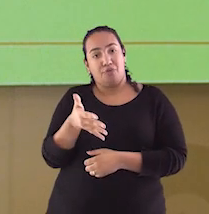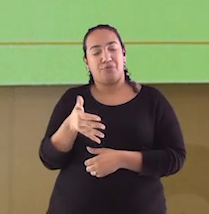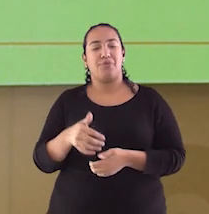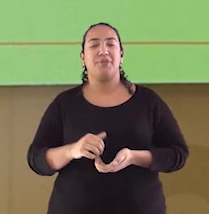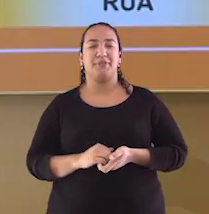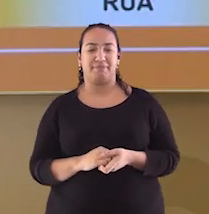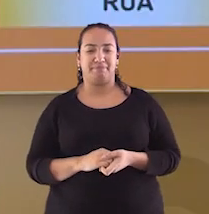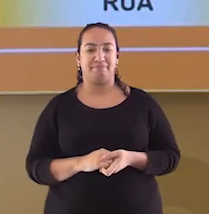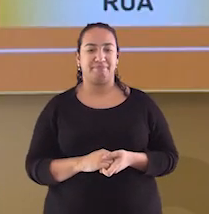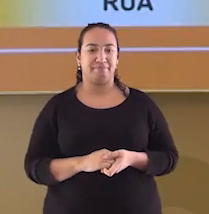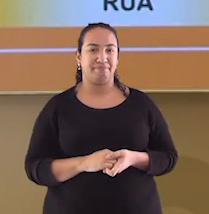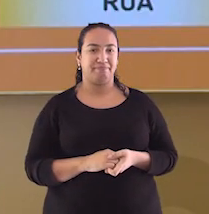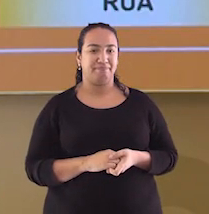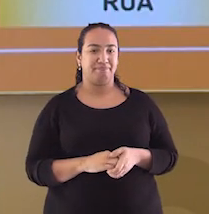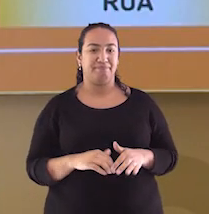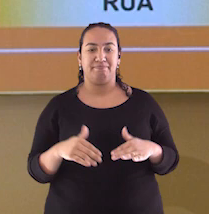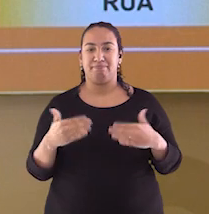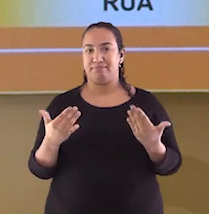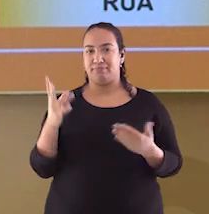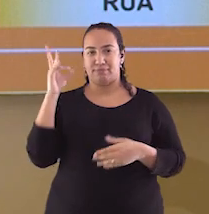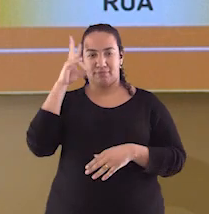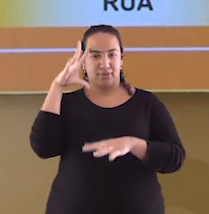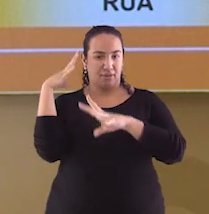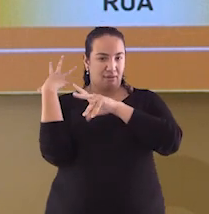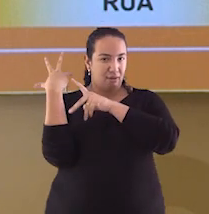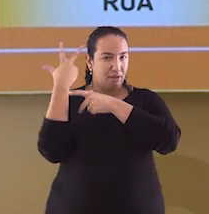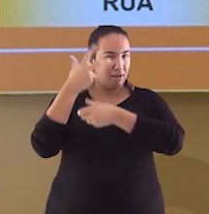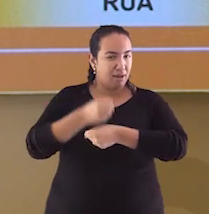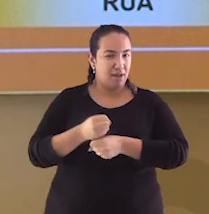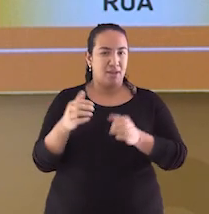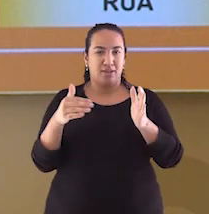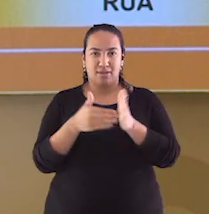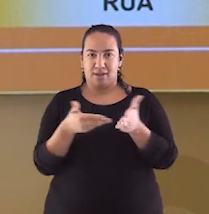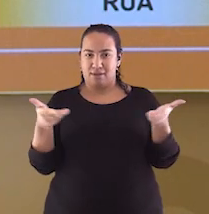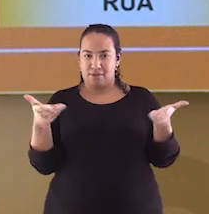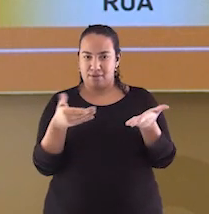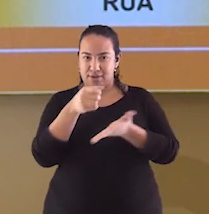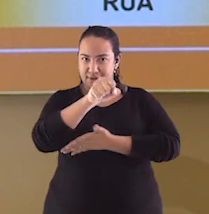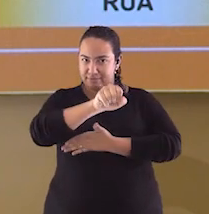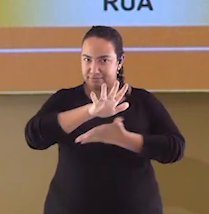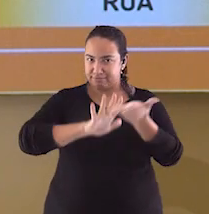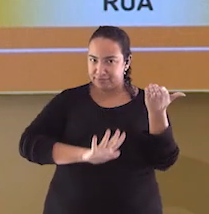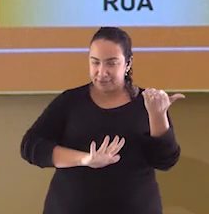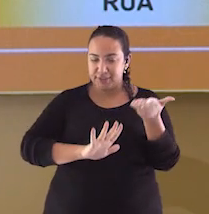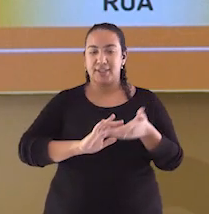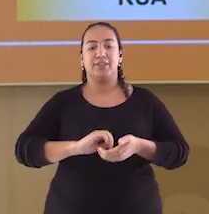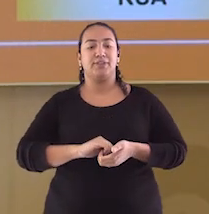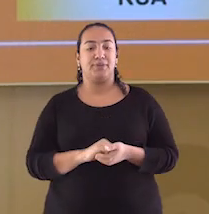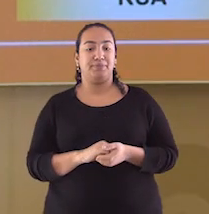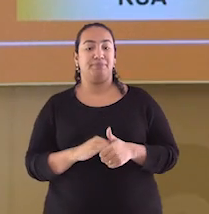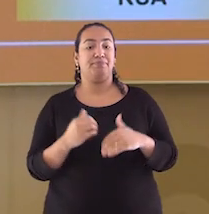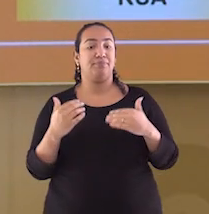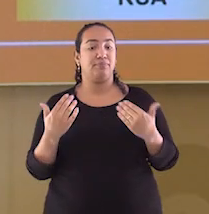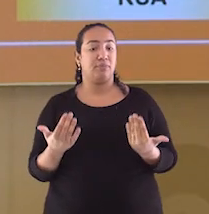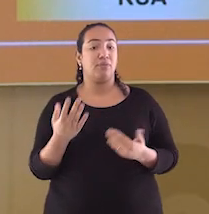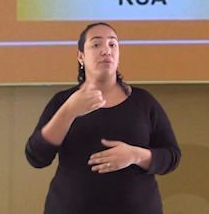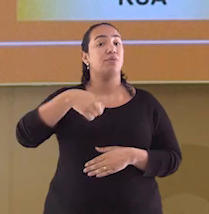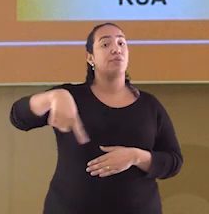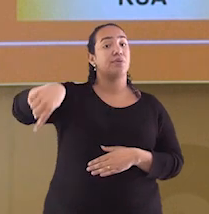Nova. Vamos recapitular o que aprendemos até aqui por meio de uma atividade? Você